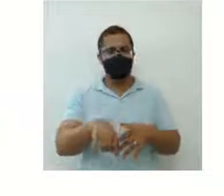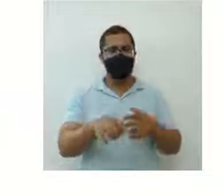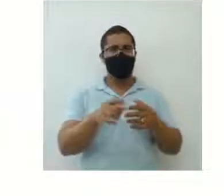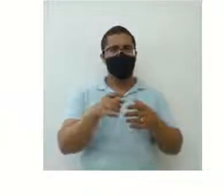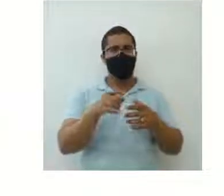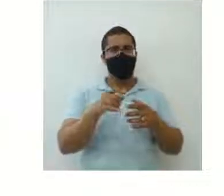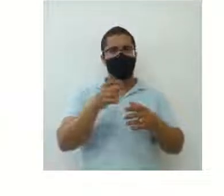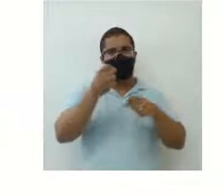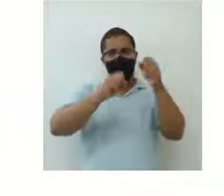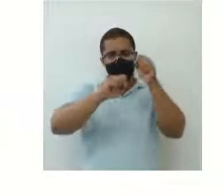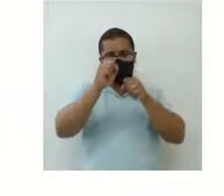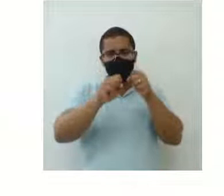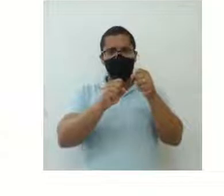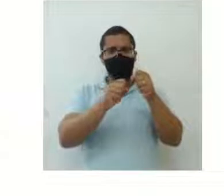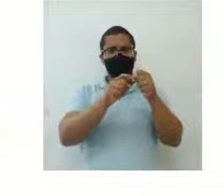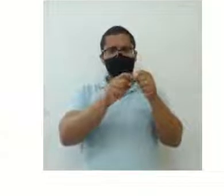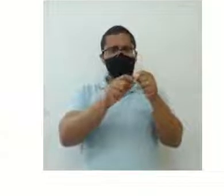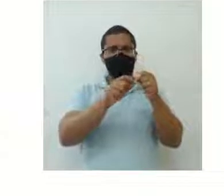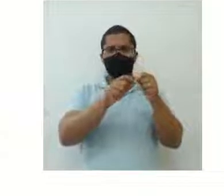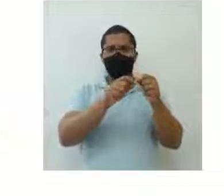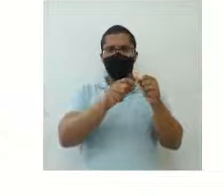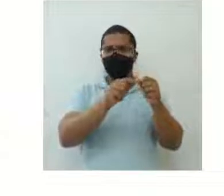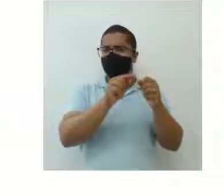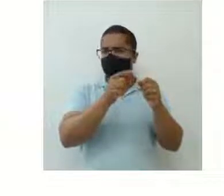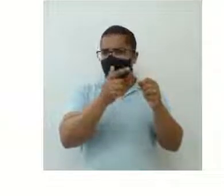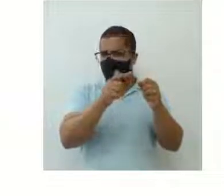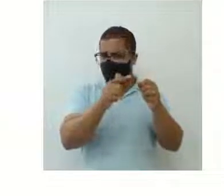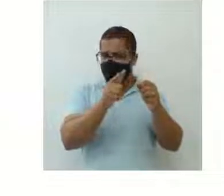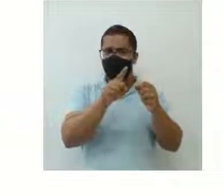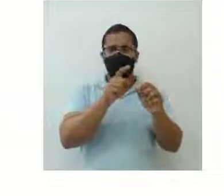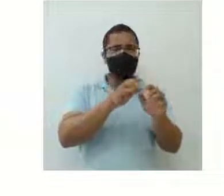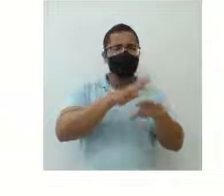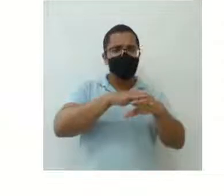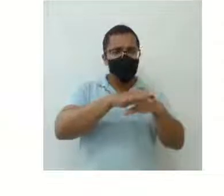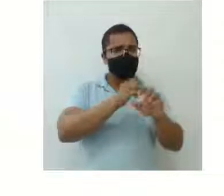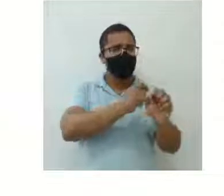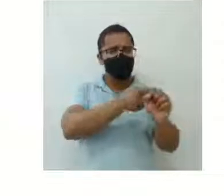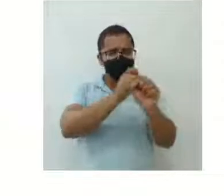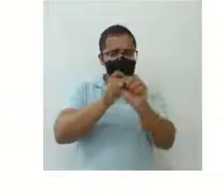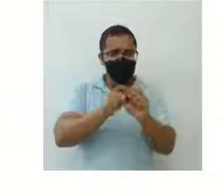Índia. Então, essa revolta dos cipaios, né, em